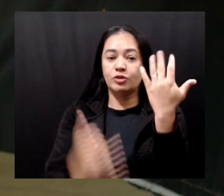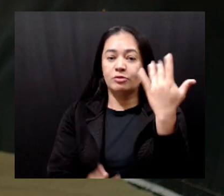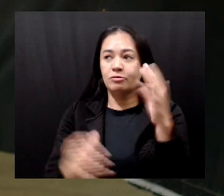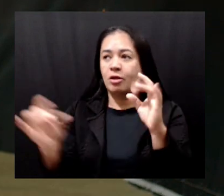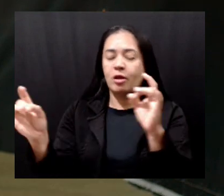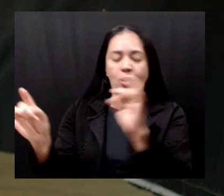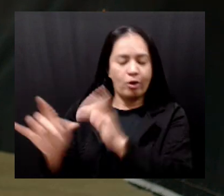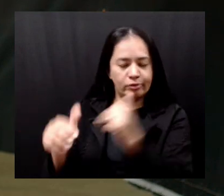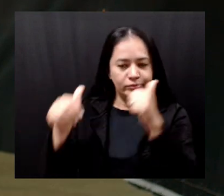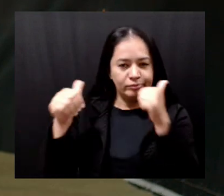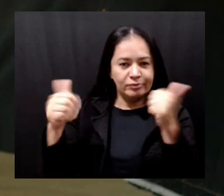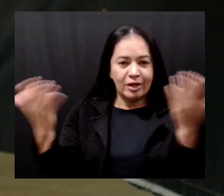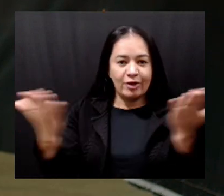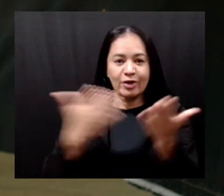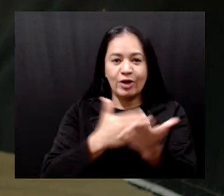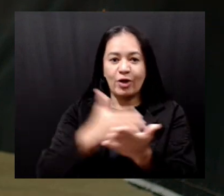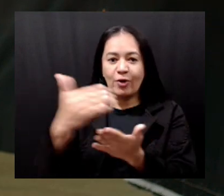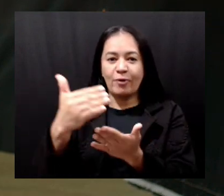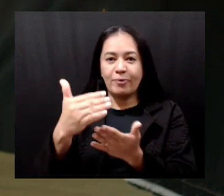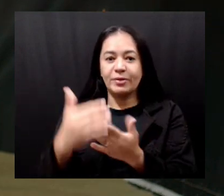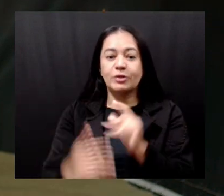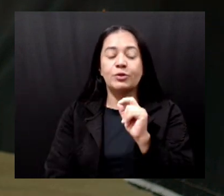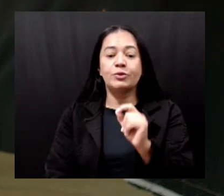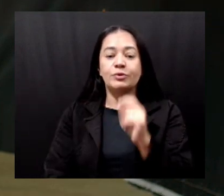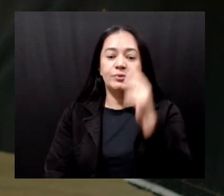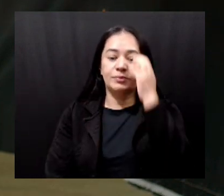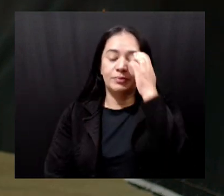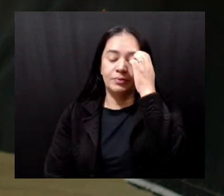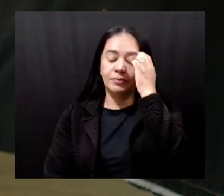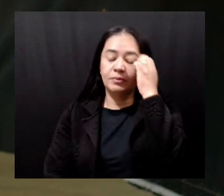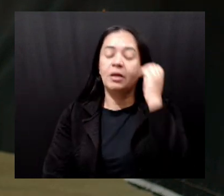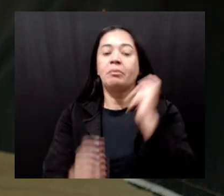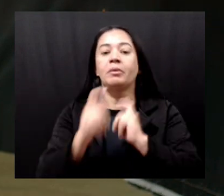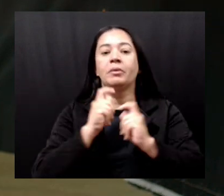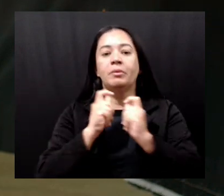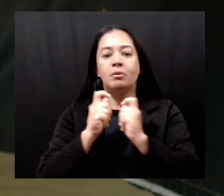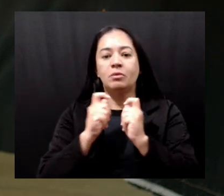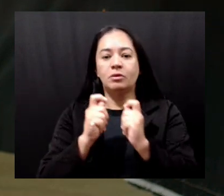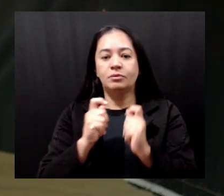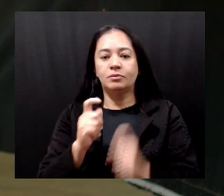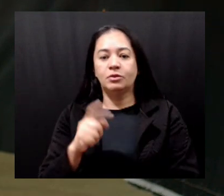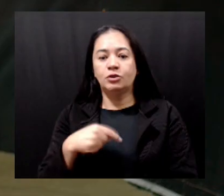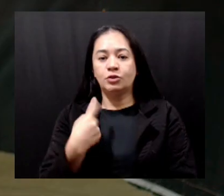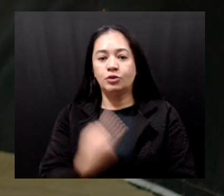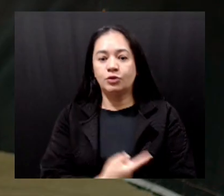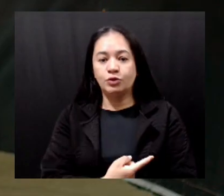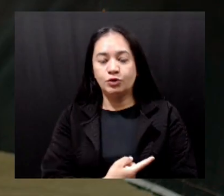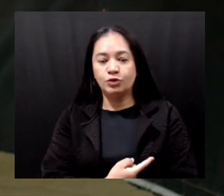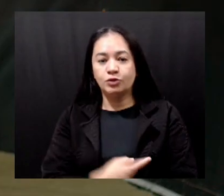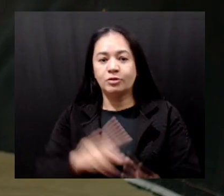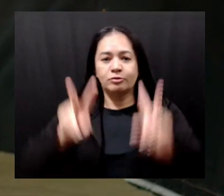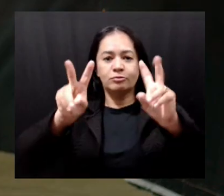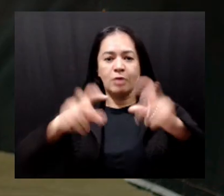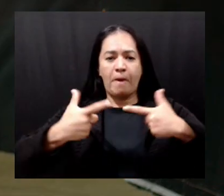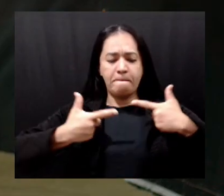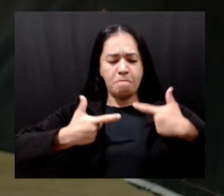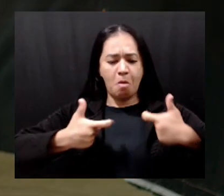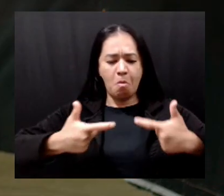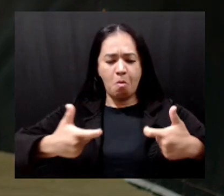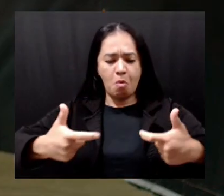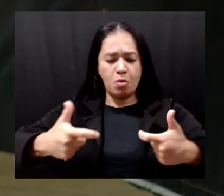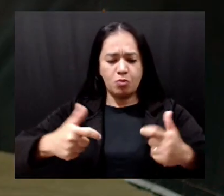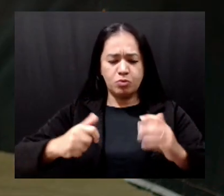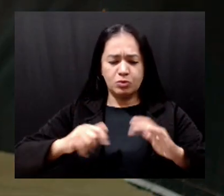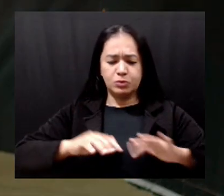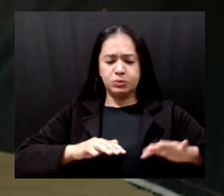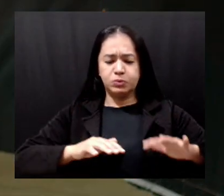inicia então a nossa entrevista, né? E o nosso tema central: guerras, tragédias, desastres.